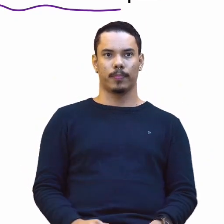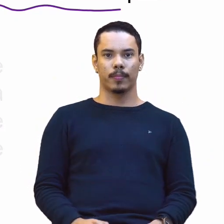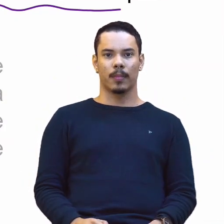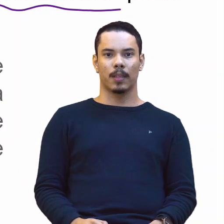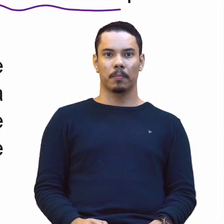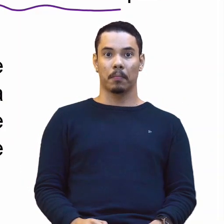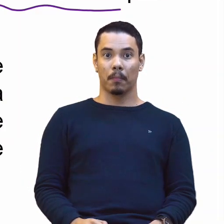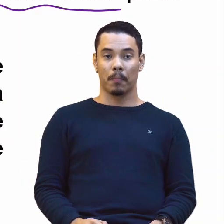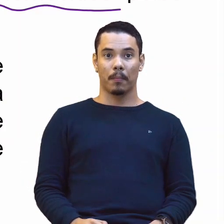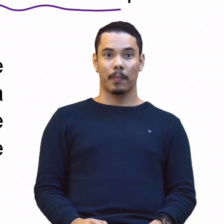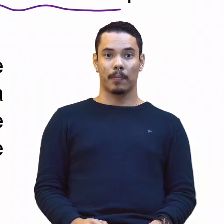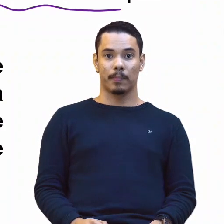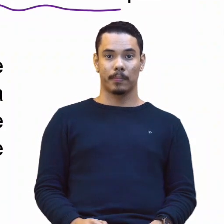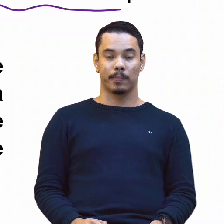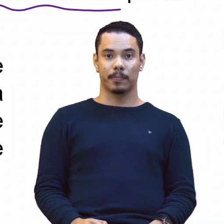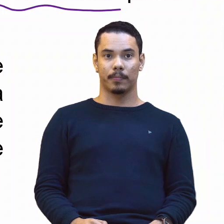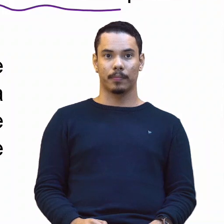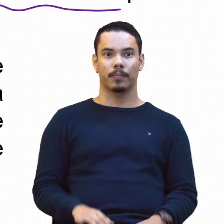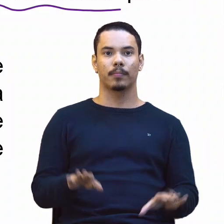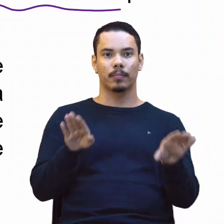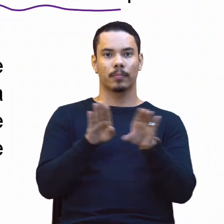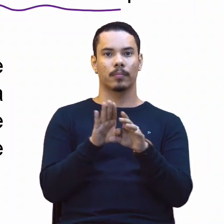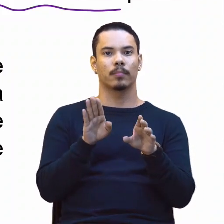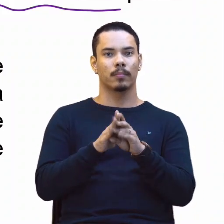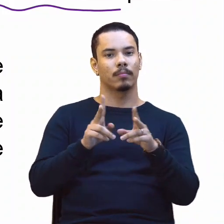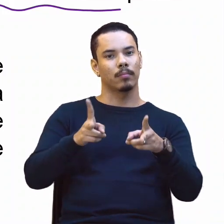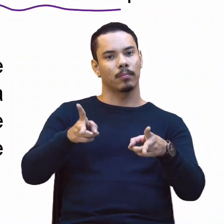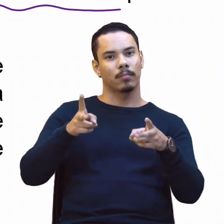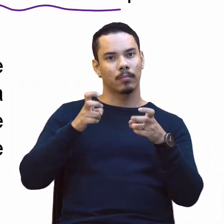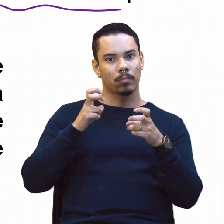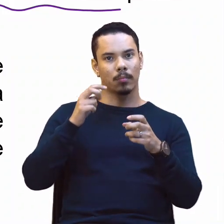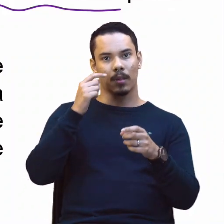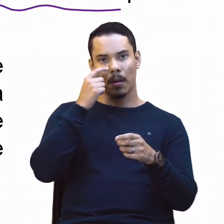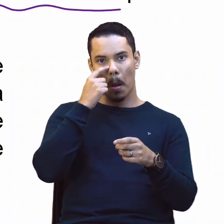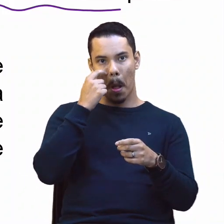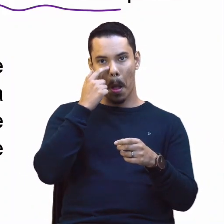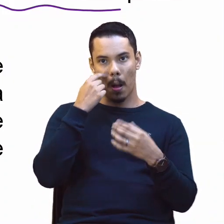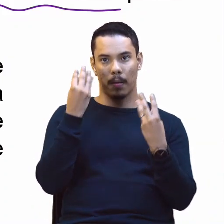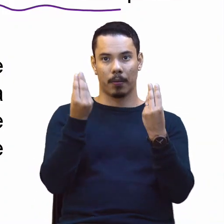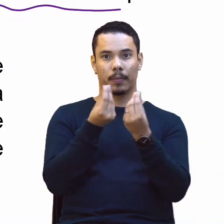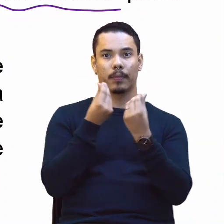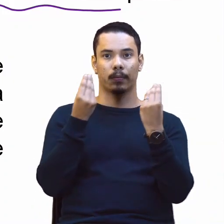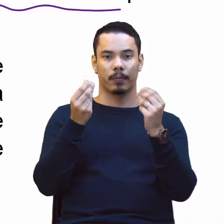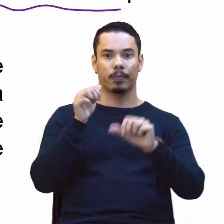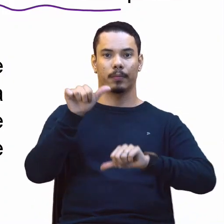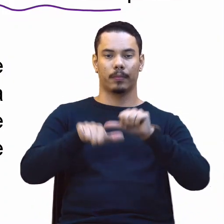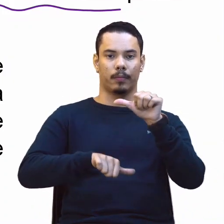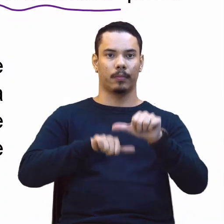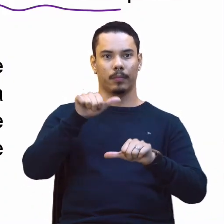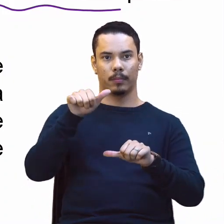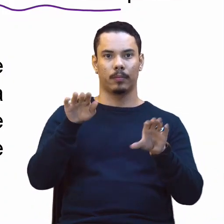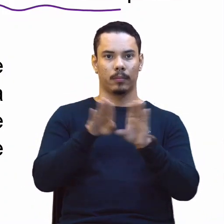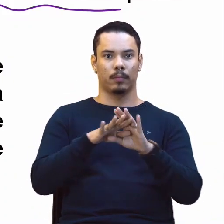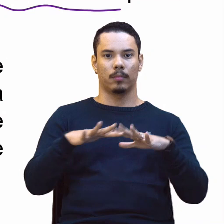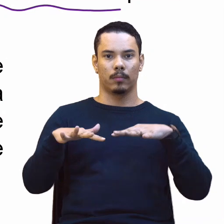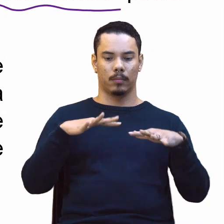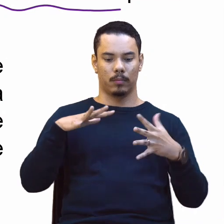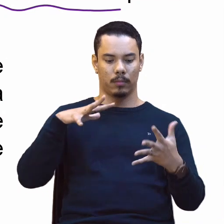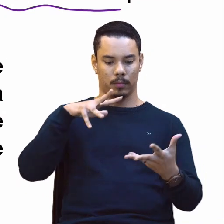Olha. Embora percebesse pela via sensorial a mudança e movimento no